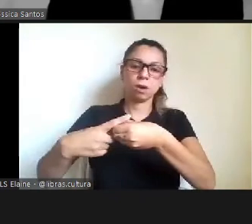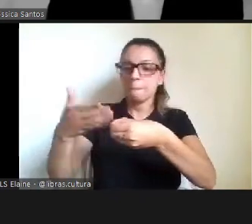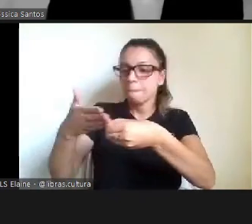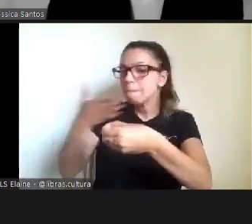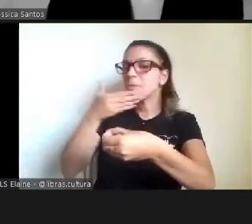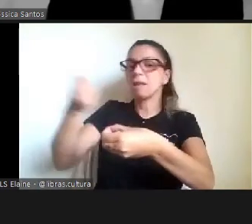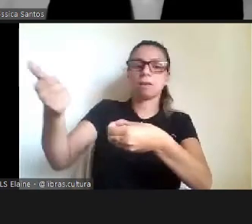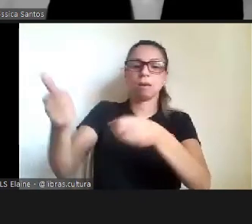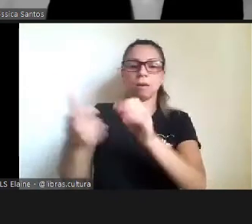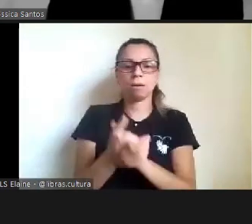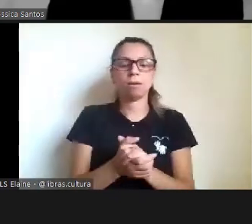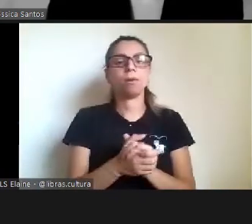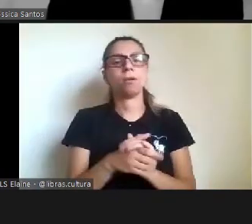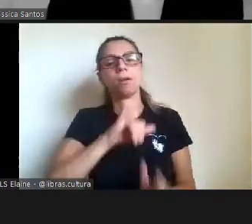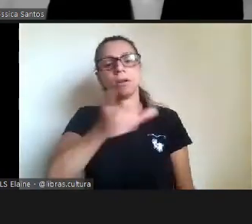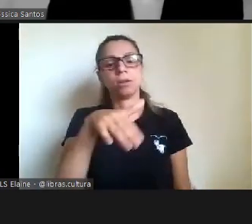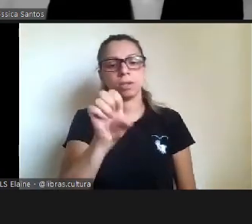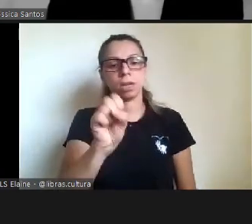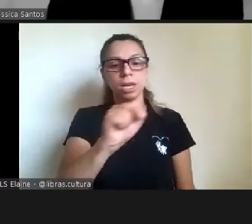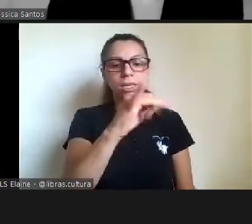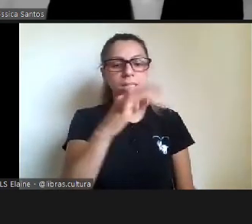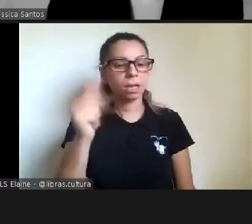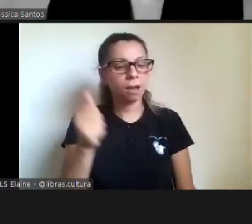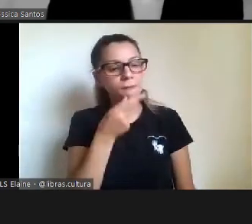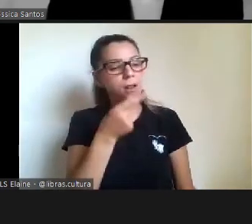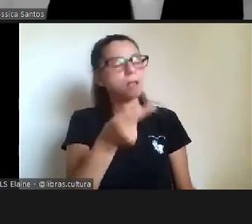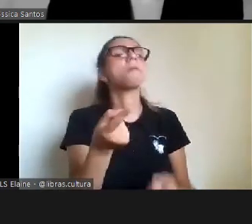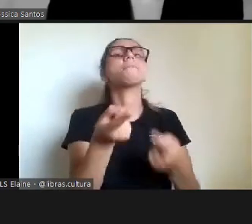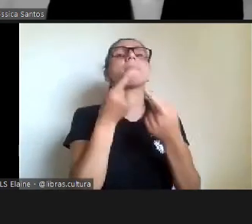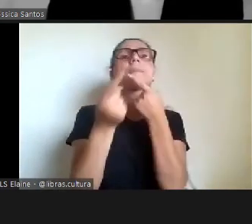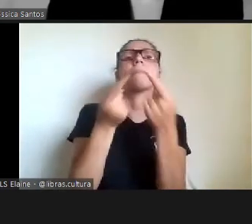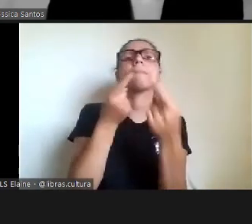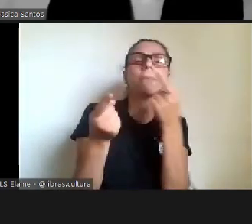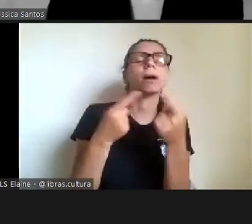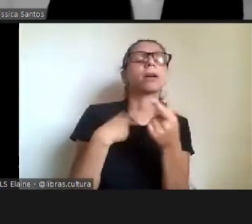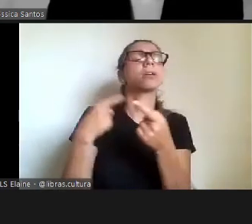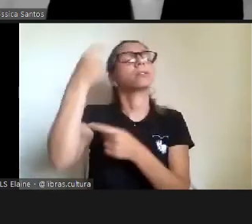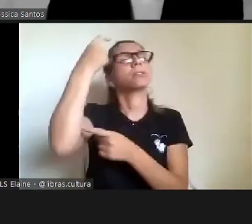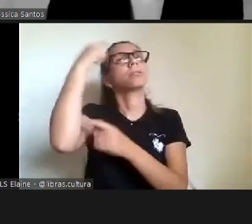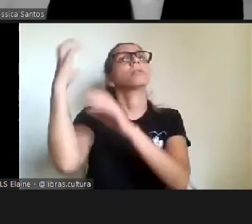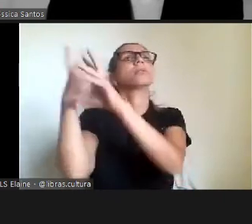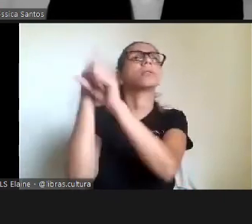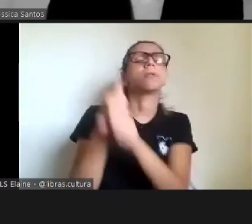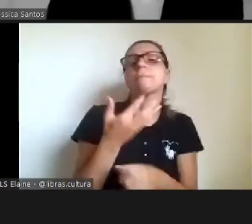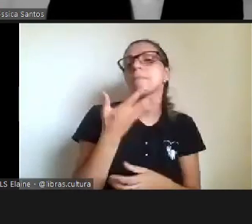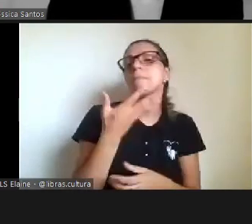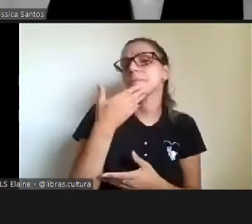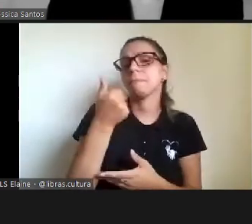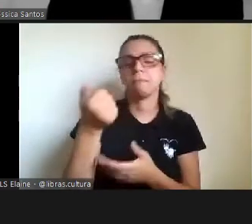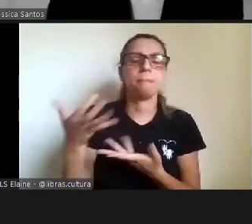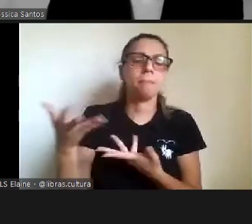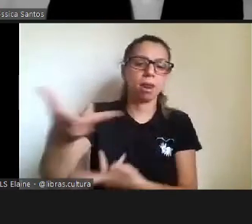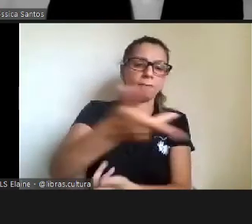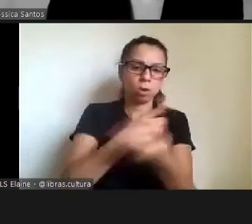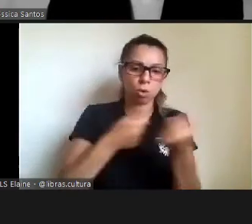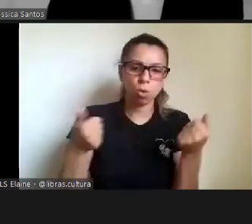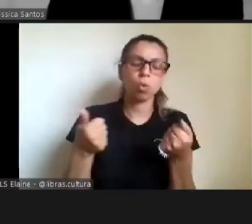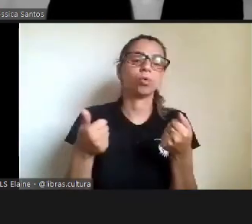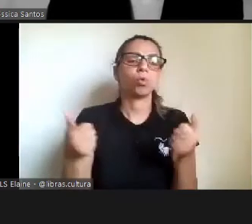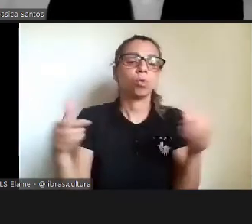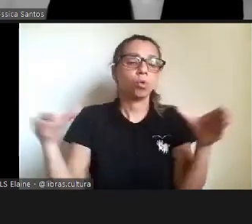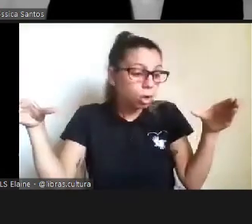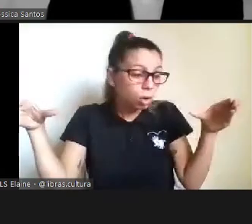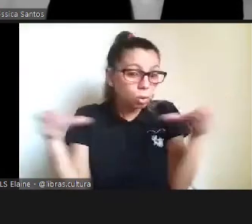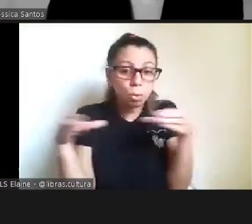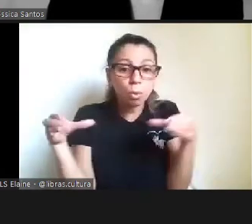vai e reivindica o seu direito ao pensamento mais maravilhoso de quilombo, de comunidade. Então, né,